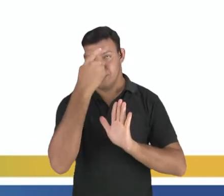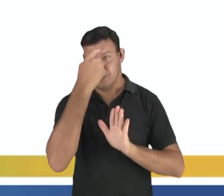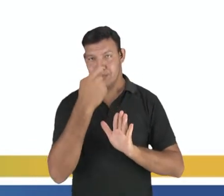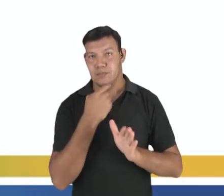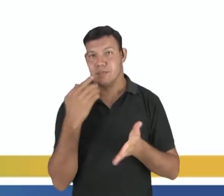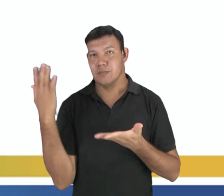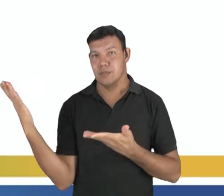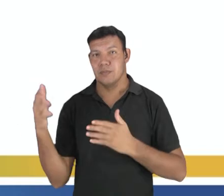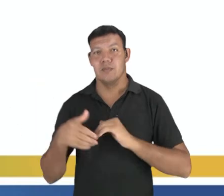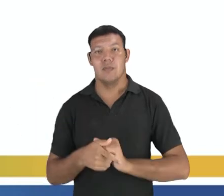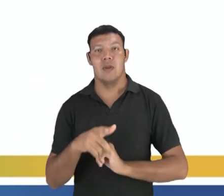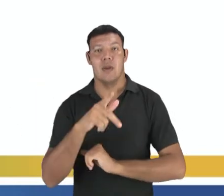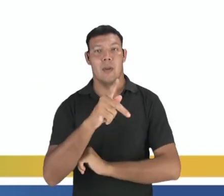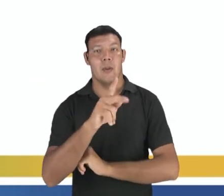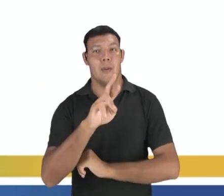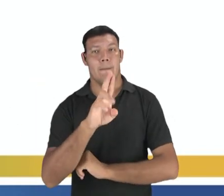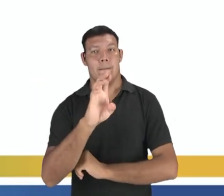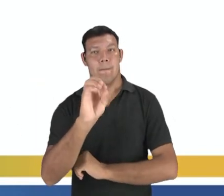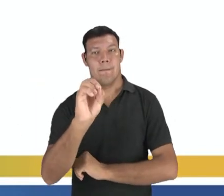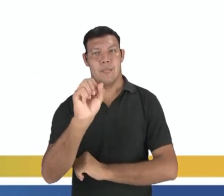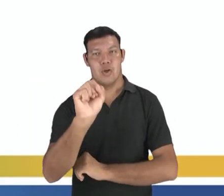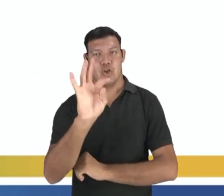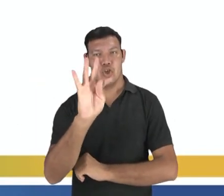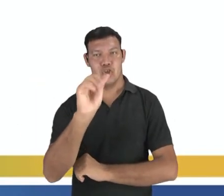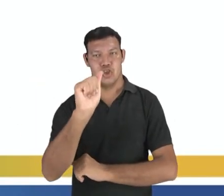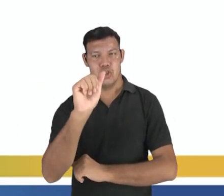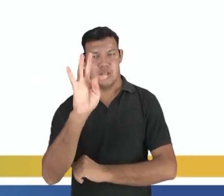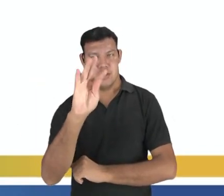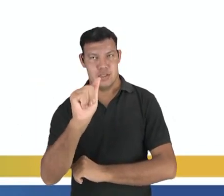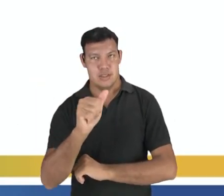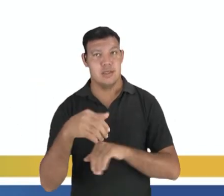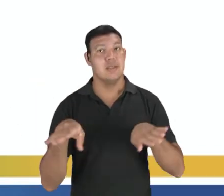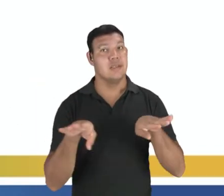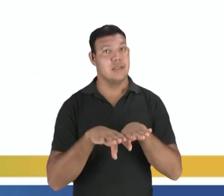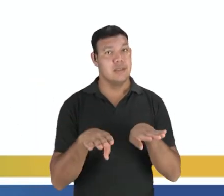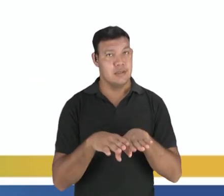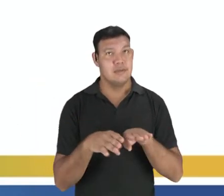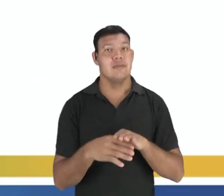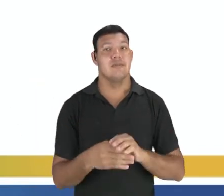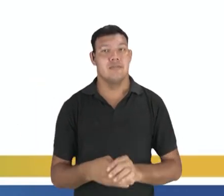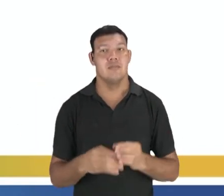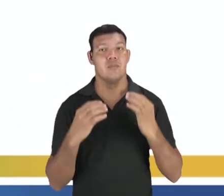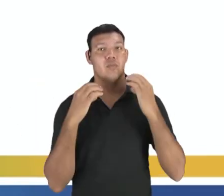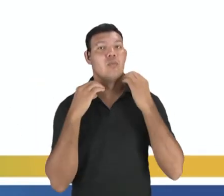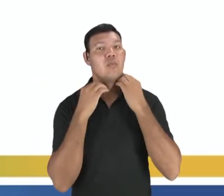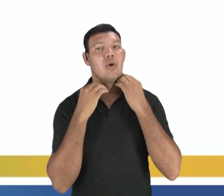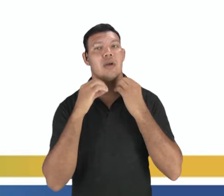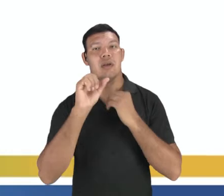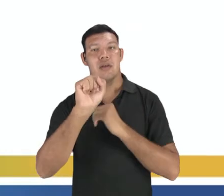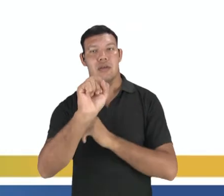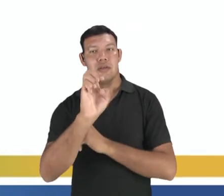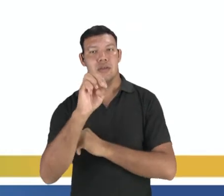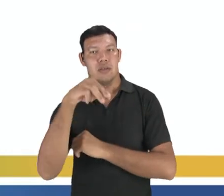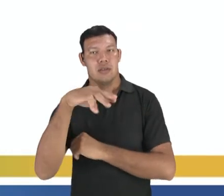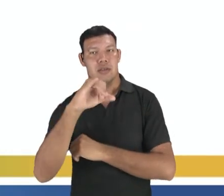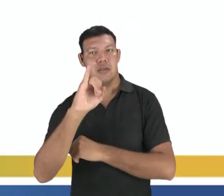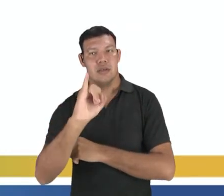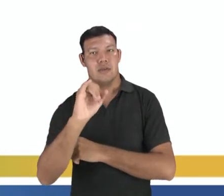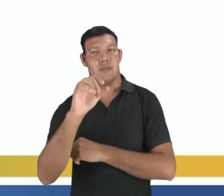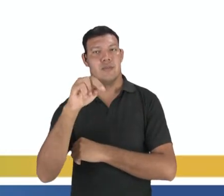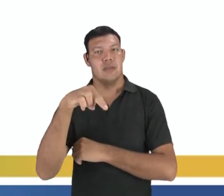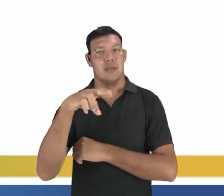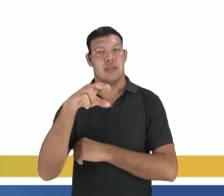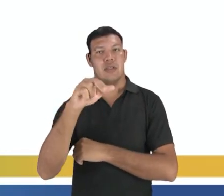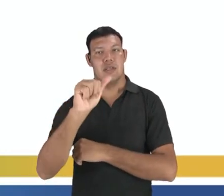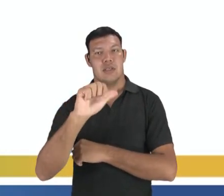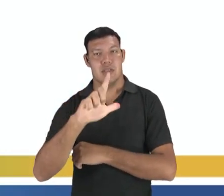da localização da próstata, mostrando também como é que é a glândula seminal, a glândula bulbouretral,